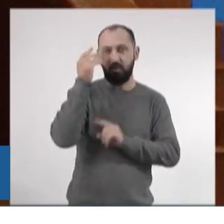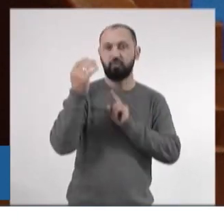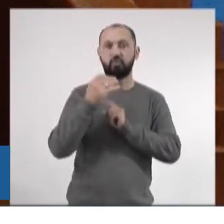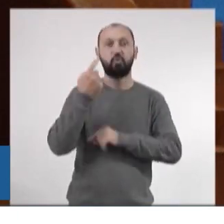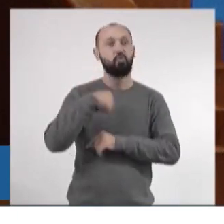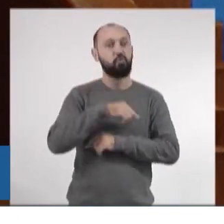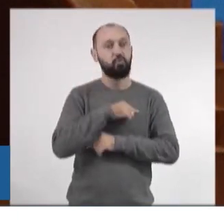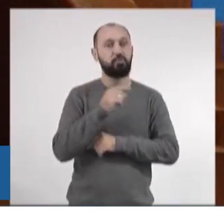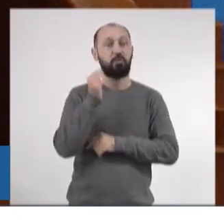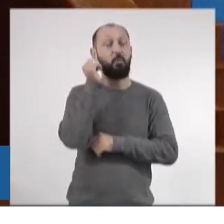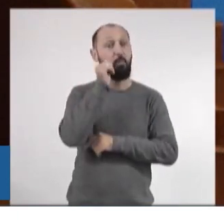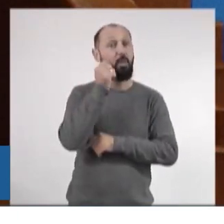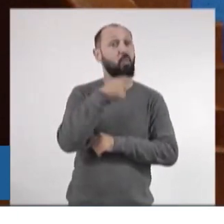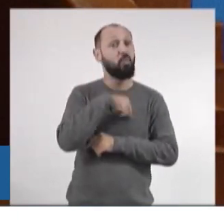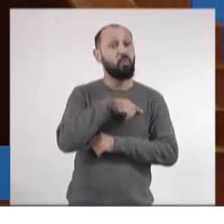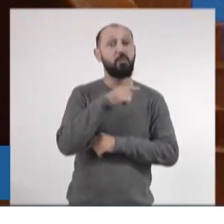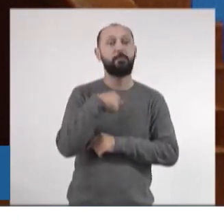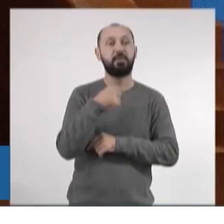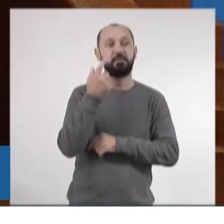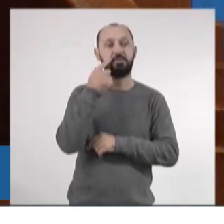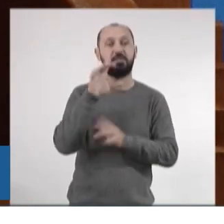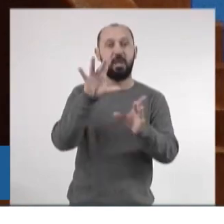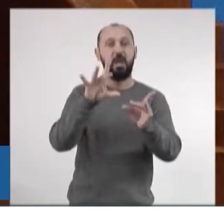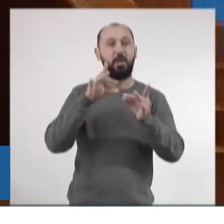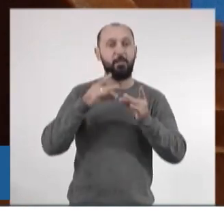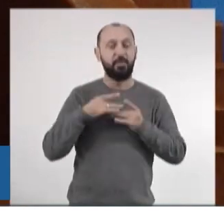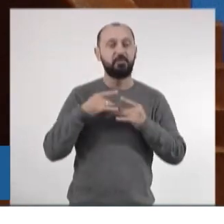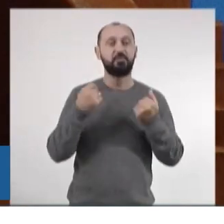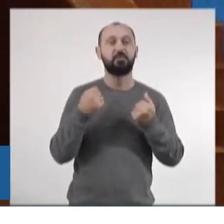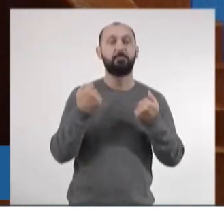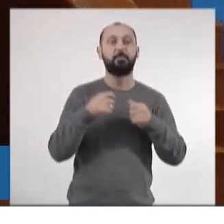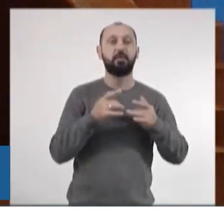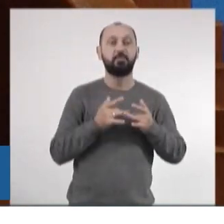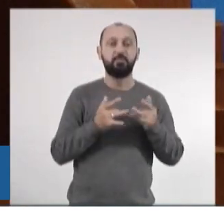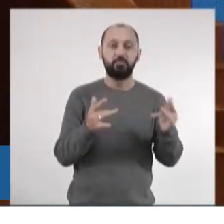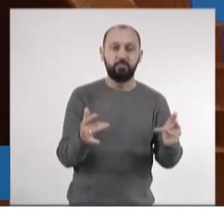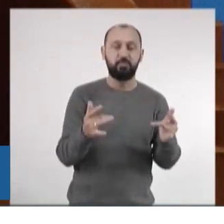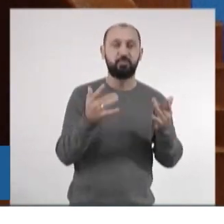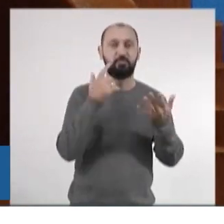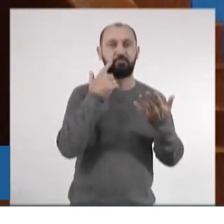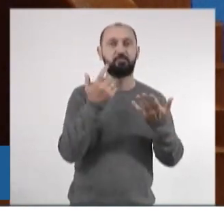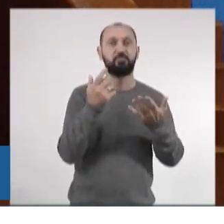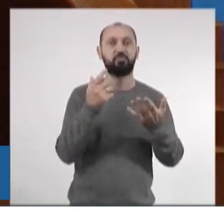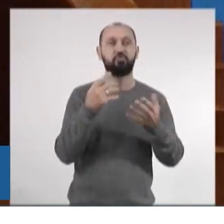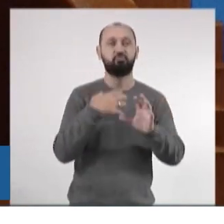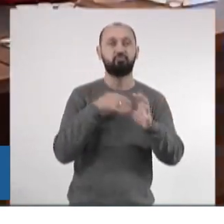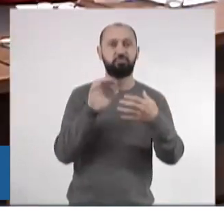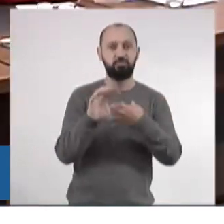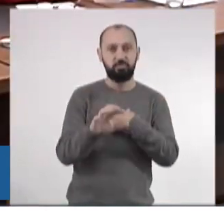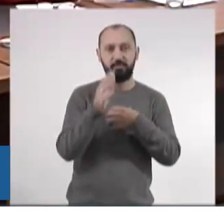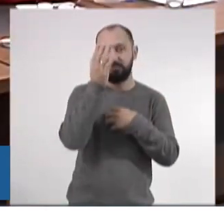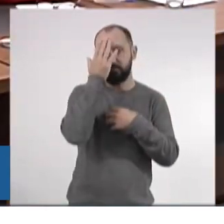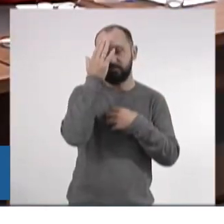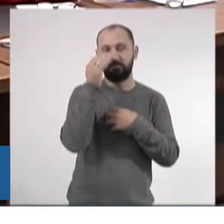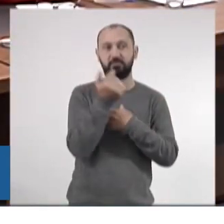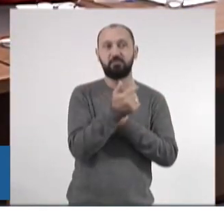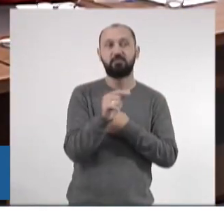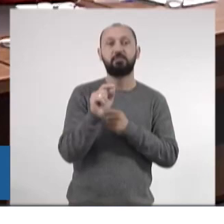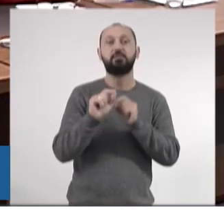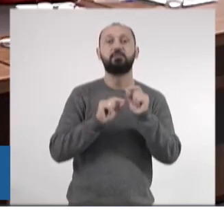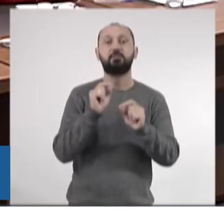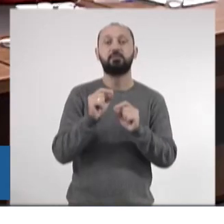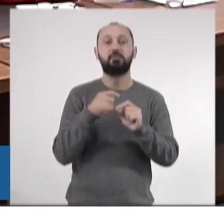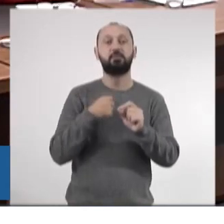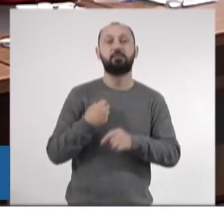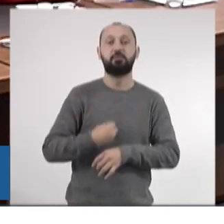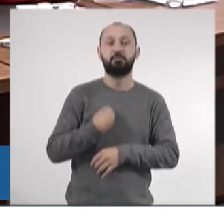nós. Nós, mulheres, a gente tem que ter empatia, a gente tem que ter sororidade. né? Para perceber que não existe